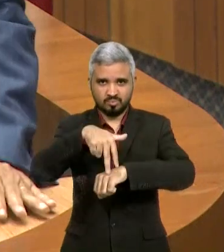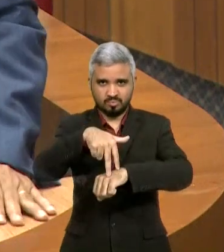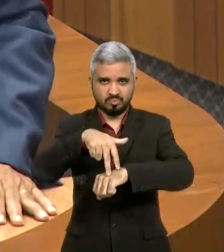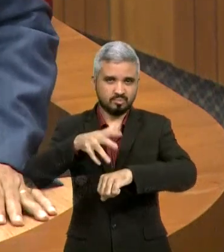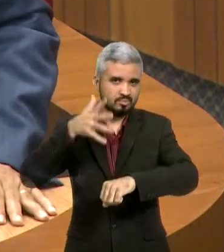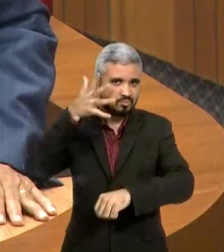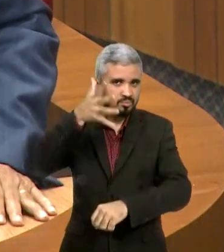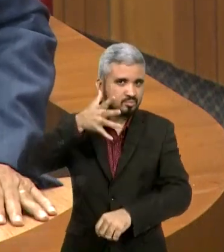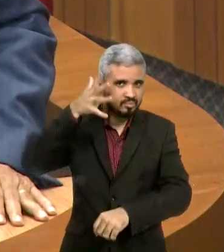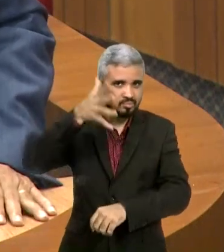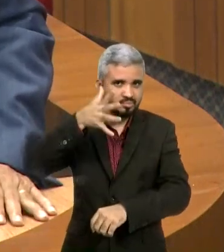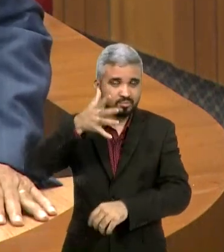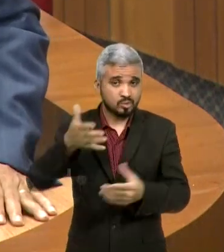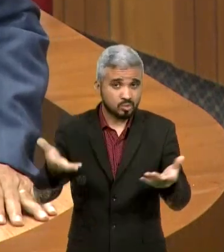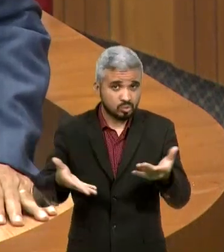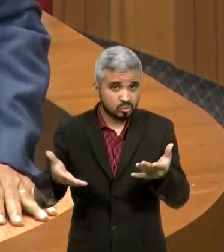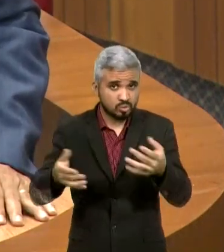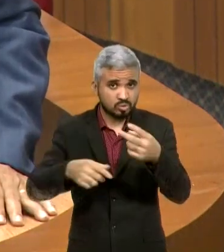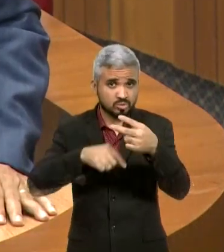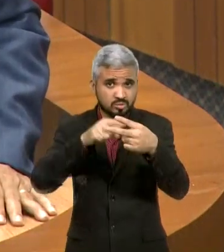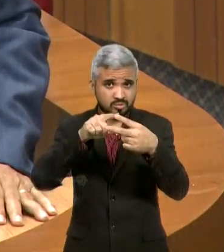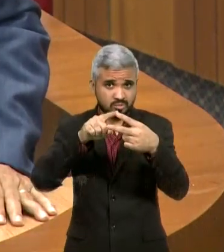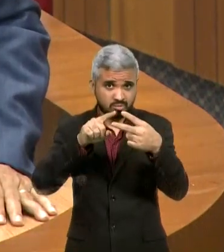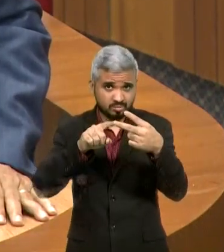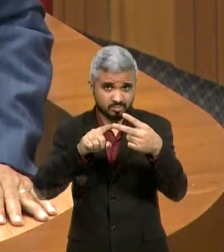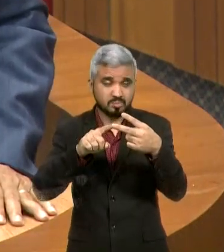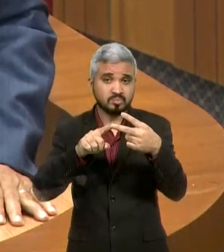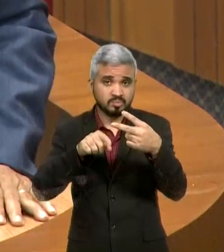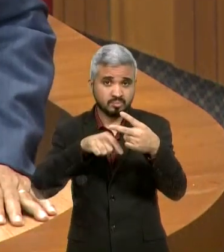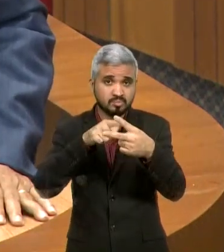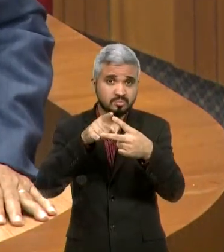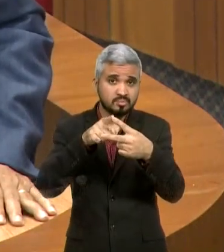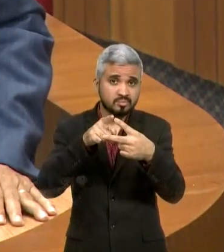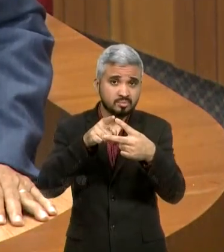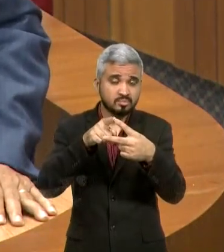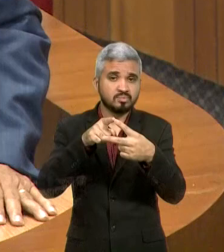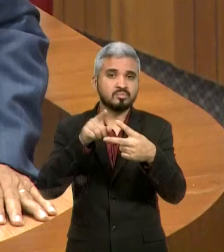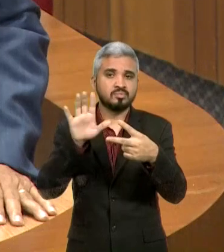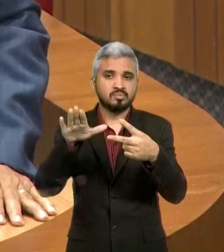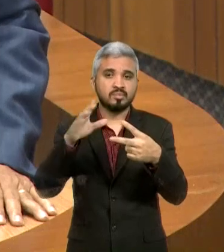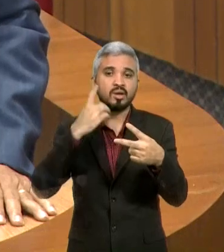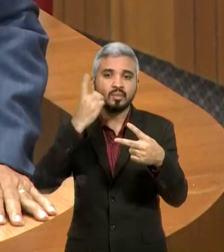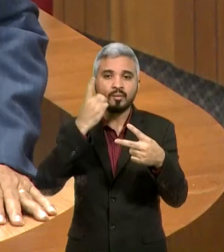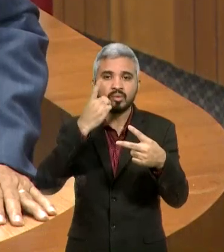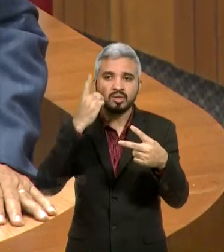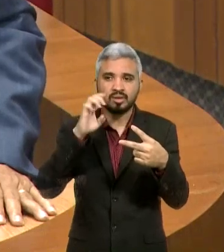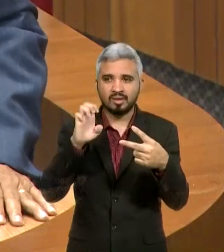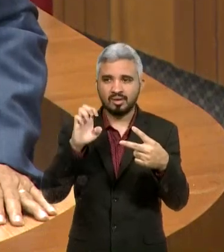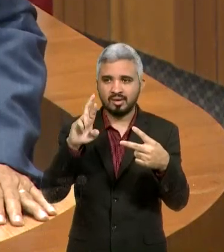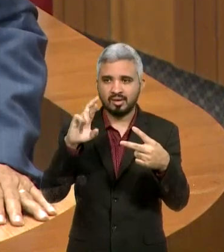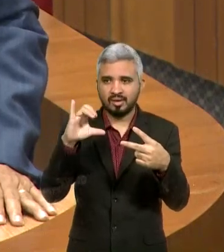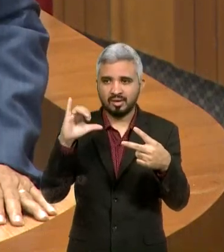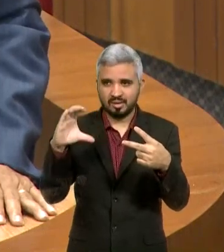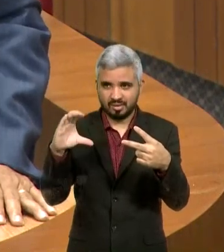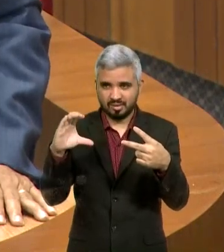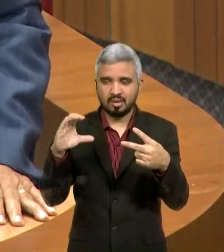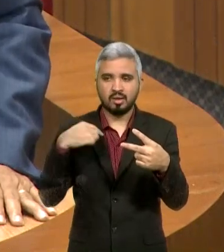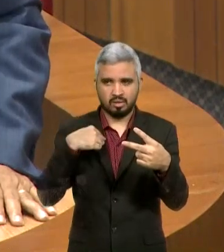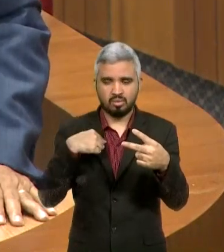para falar de dois assuntos. Primeiro, deputado Eric, eu sou solidário a essa